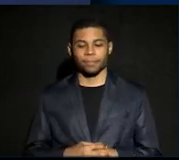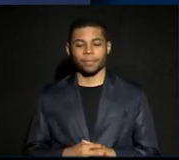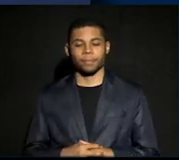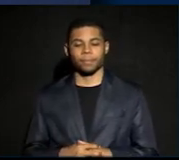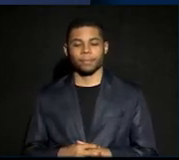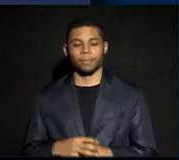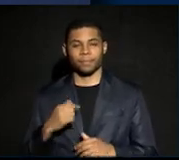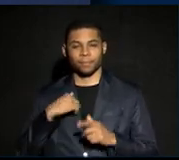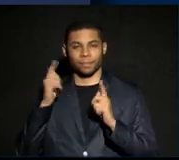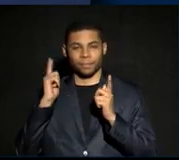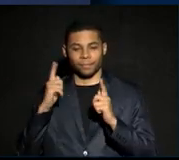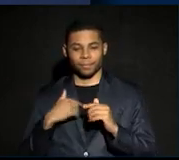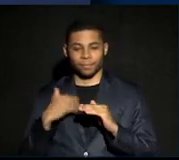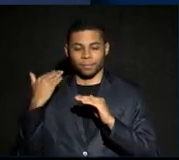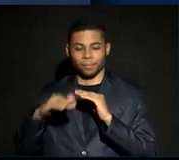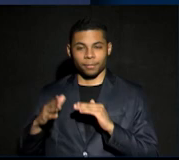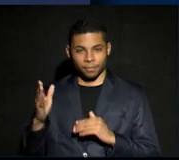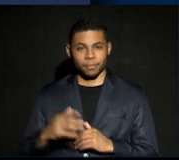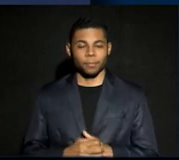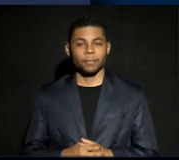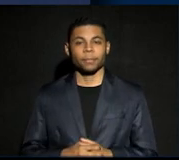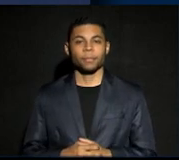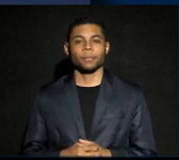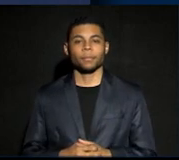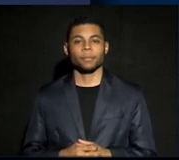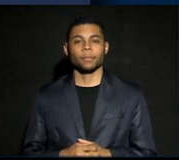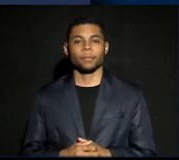de diversão aqui, discordando do Loio.